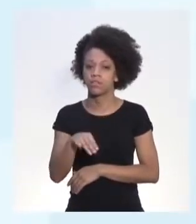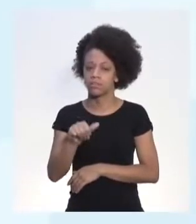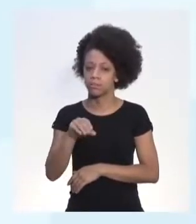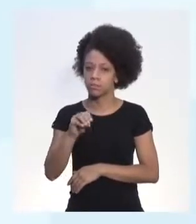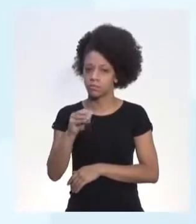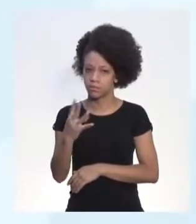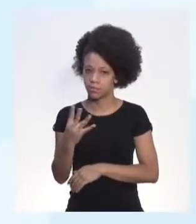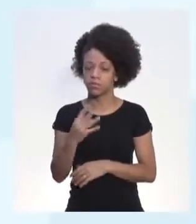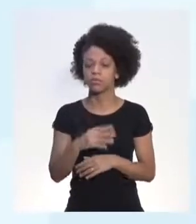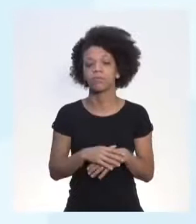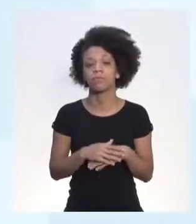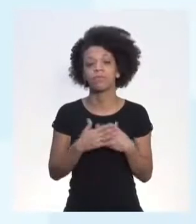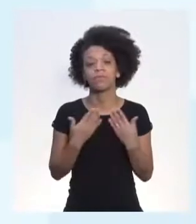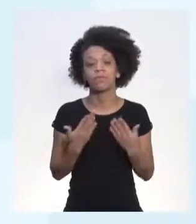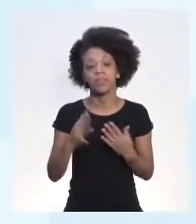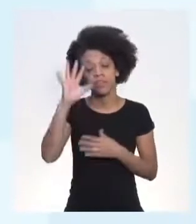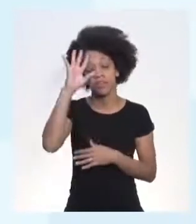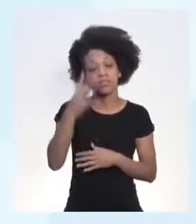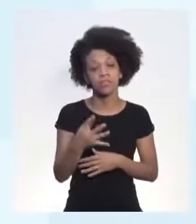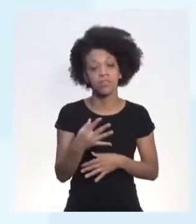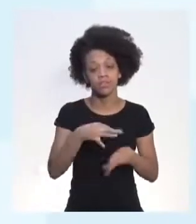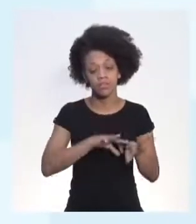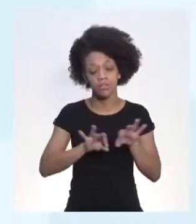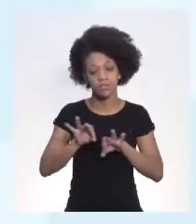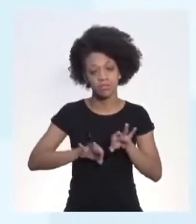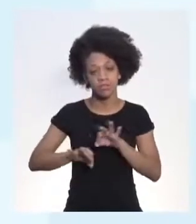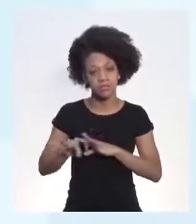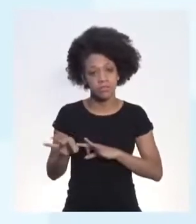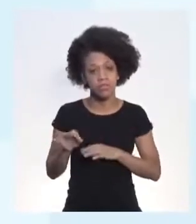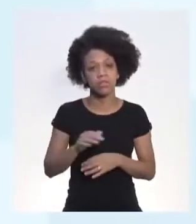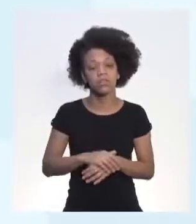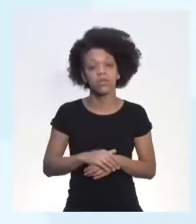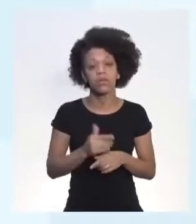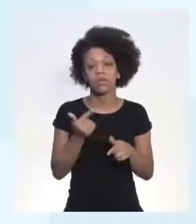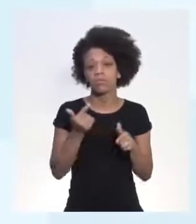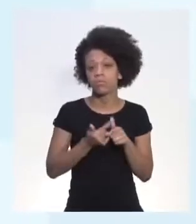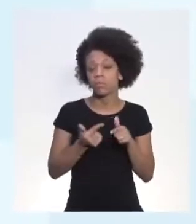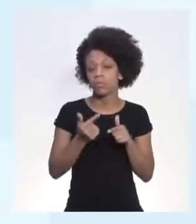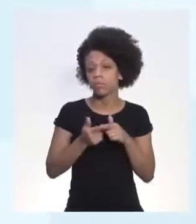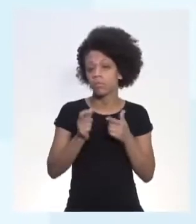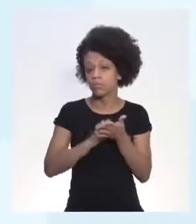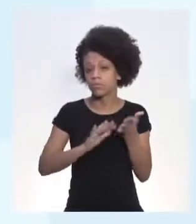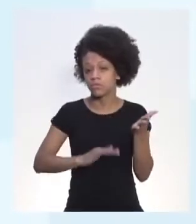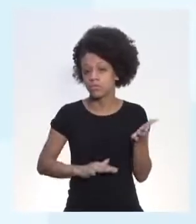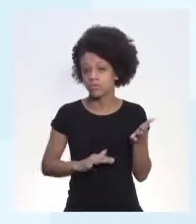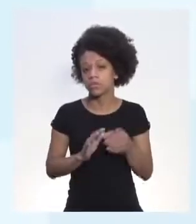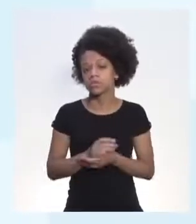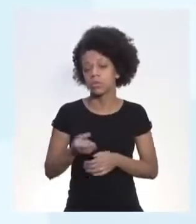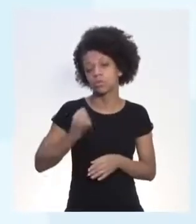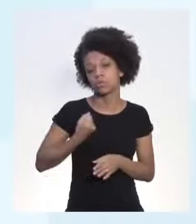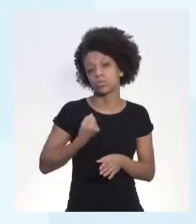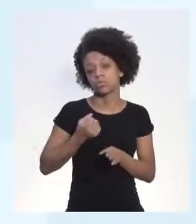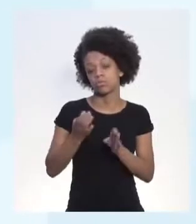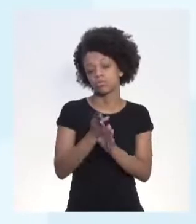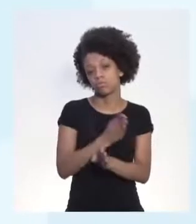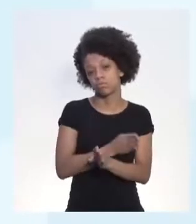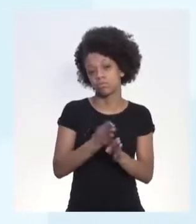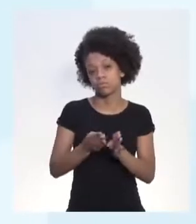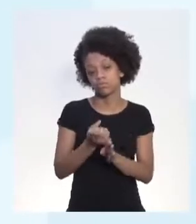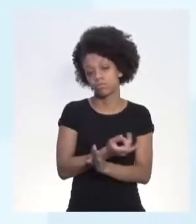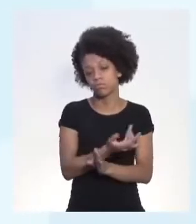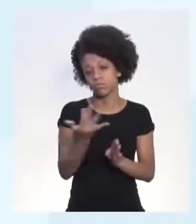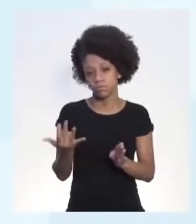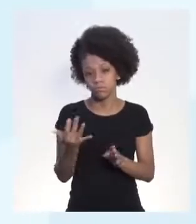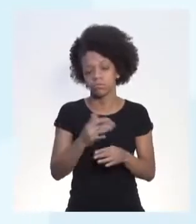07MA04, que ela fala em resolver, elaborar situações, problemas que envolvam operações com números inteiros. Lembrando, números